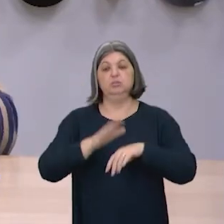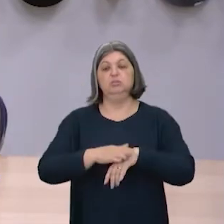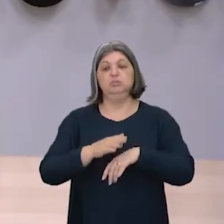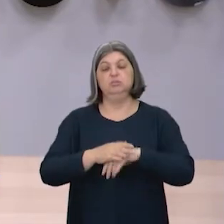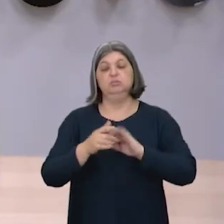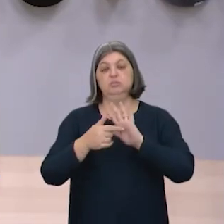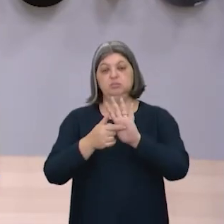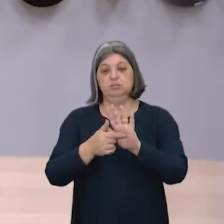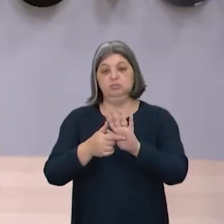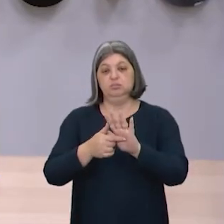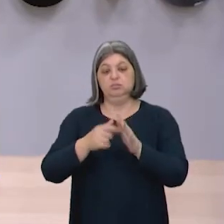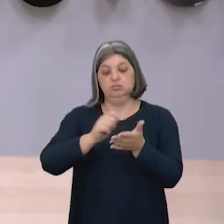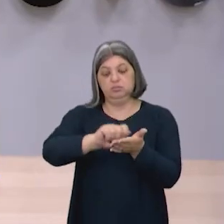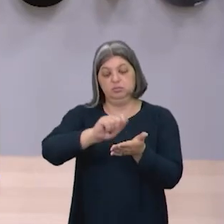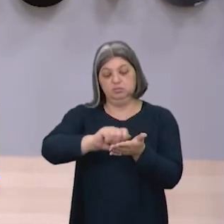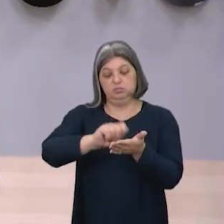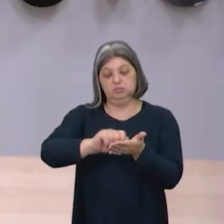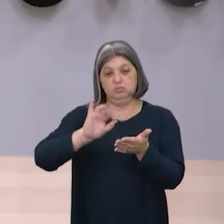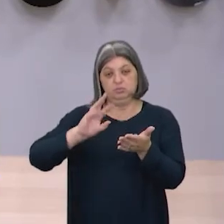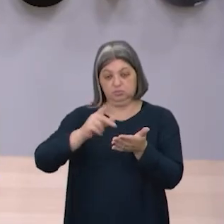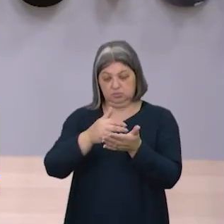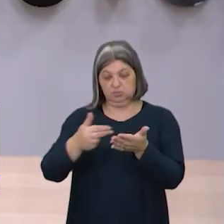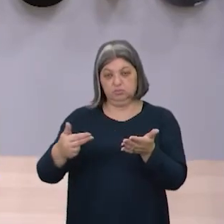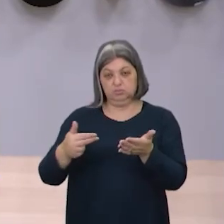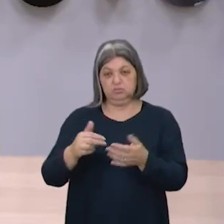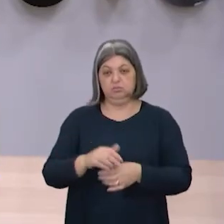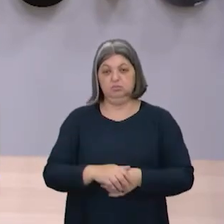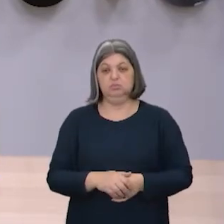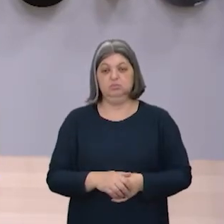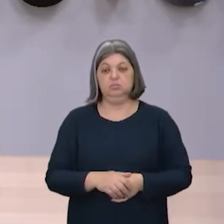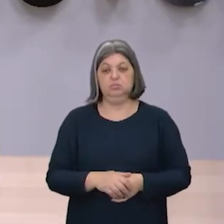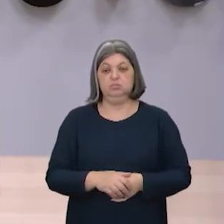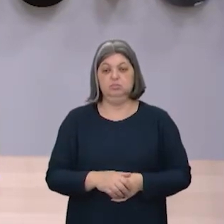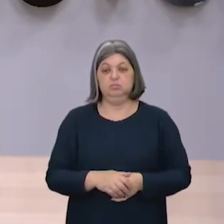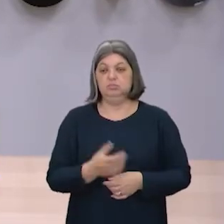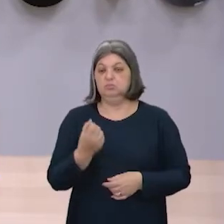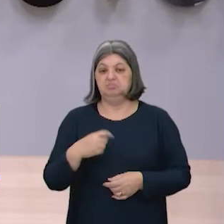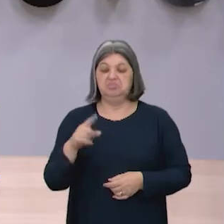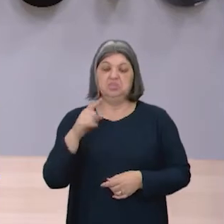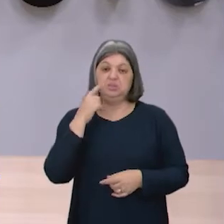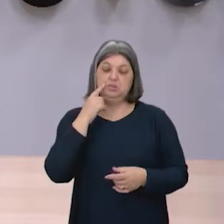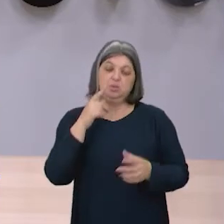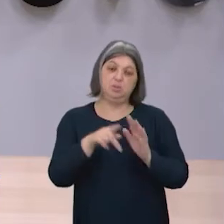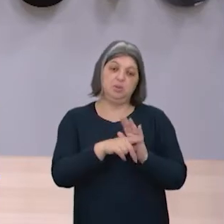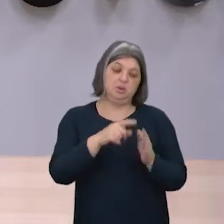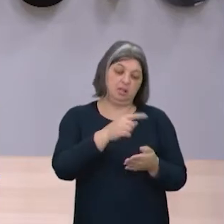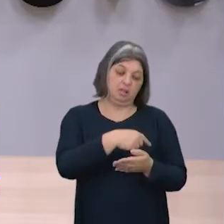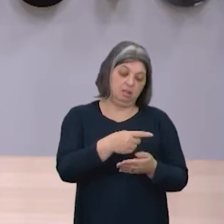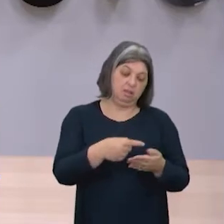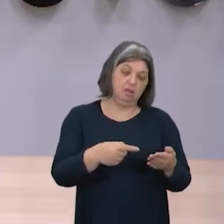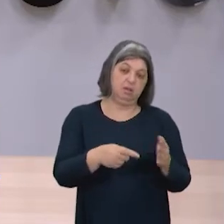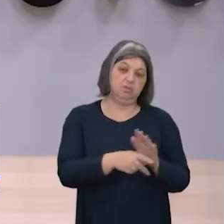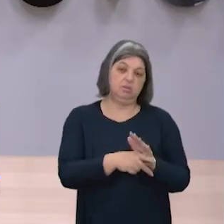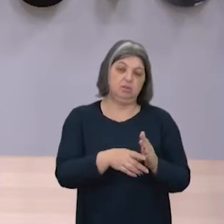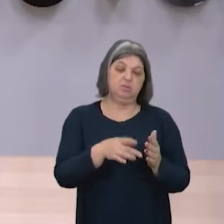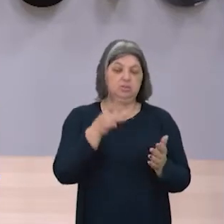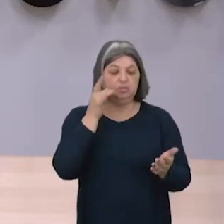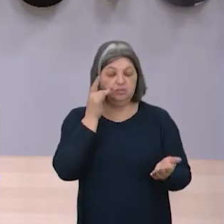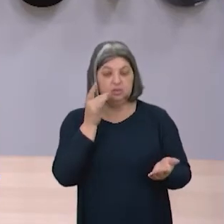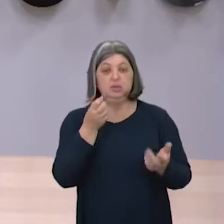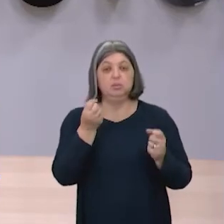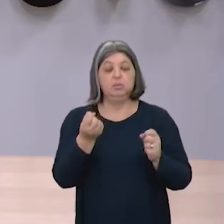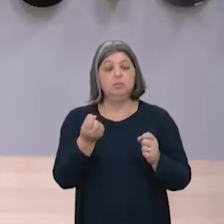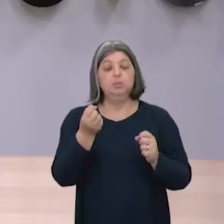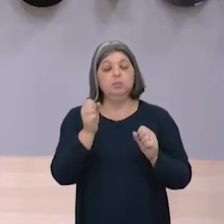fazendo e anotar tudo aquilo que você está fazendo, não precisa ser necessariamente no caderno físico, pode ser num aplicativo,